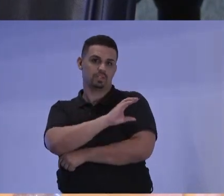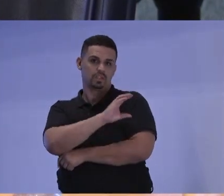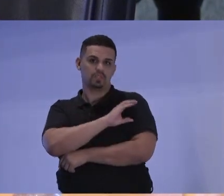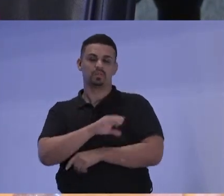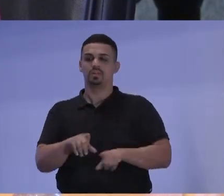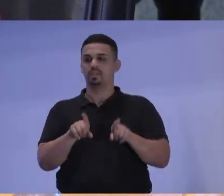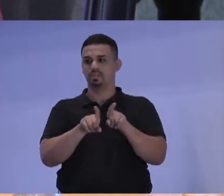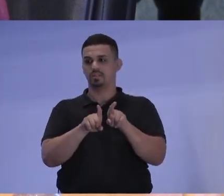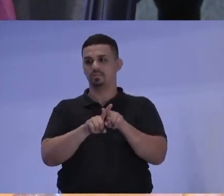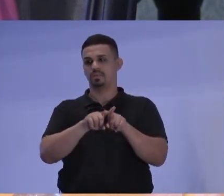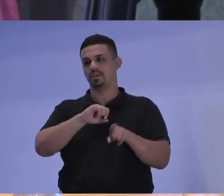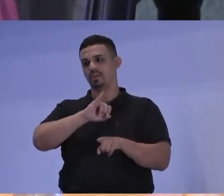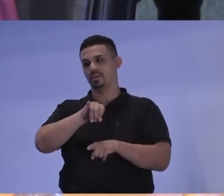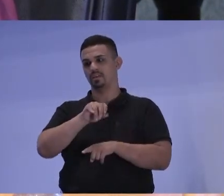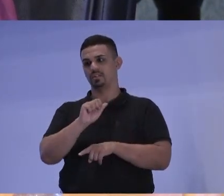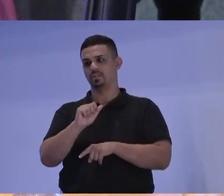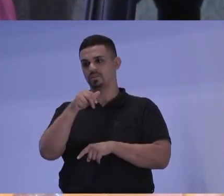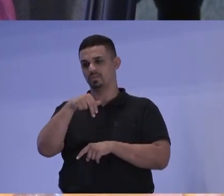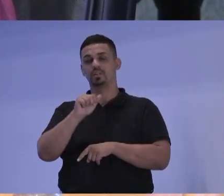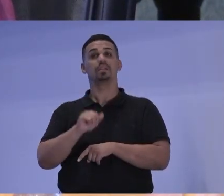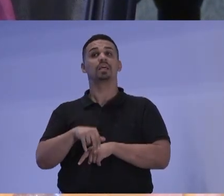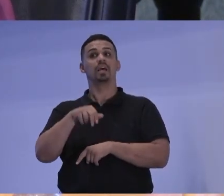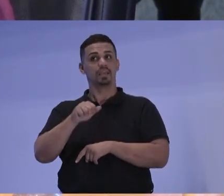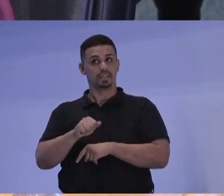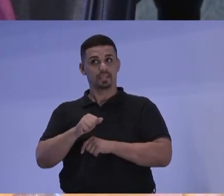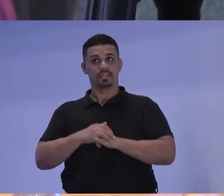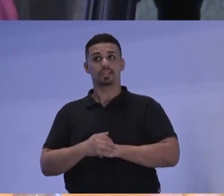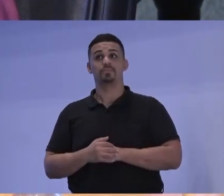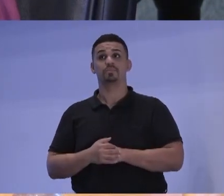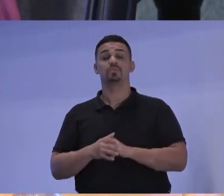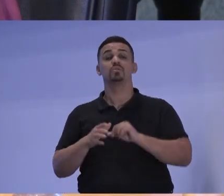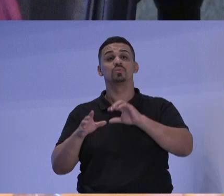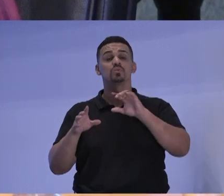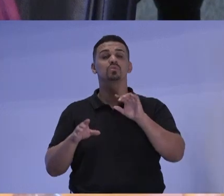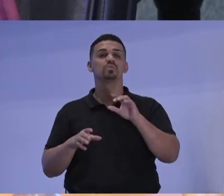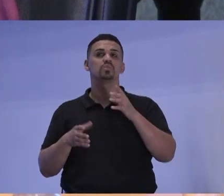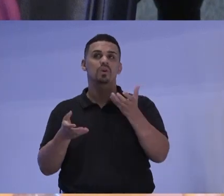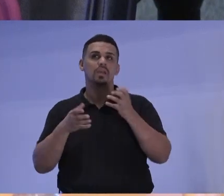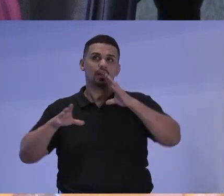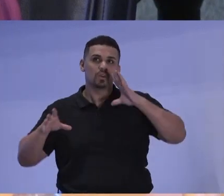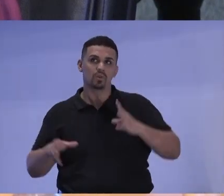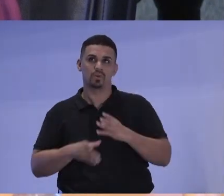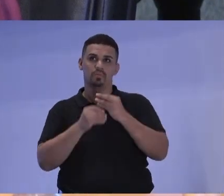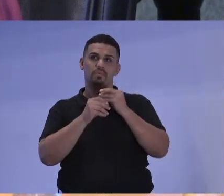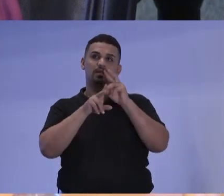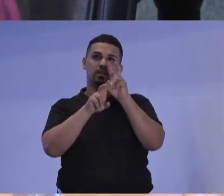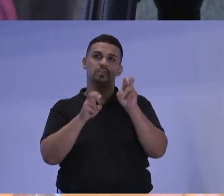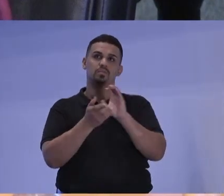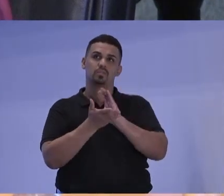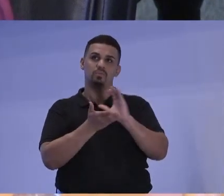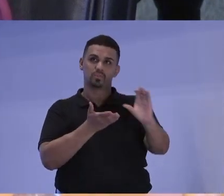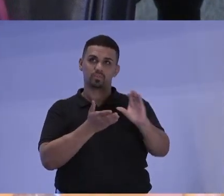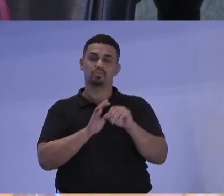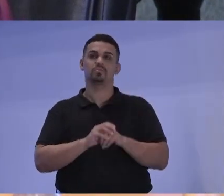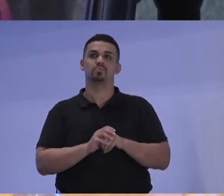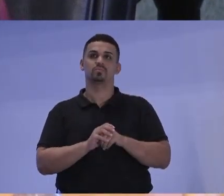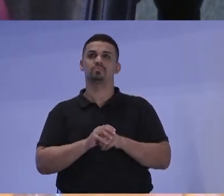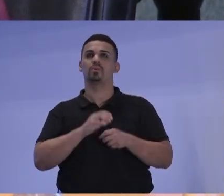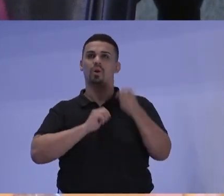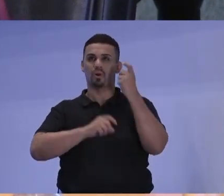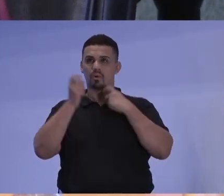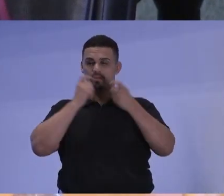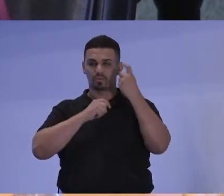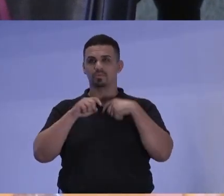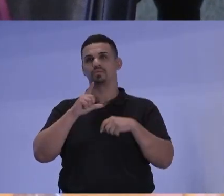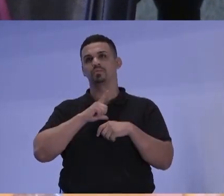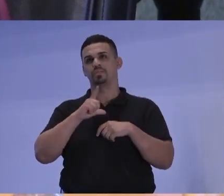parceira também. E só complementando a questão do recurso, de fato, uma das preocupações, a Isis chegou na